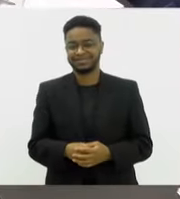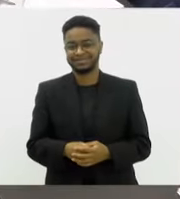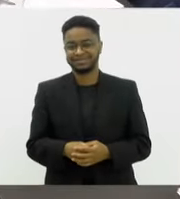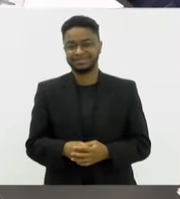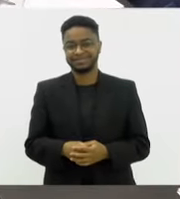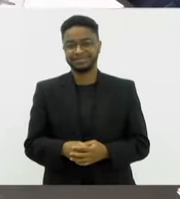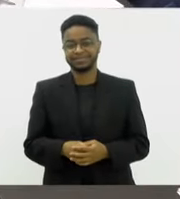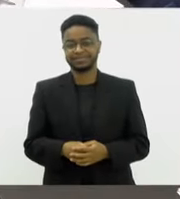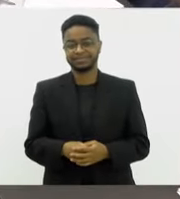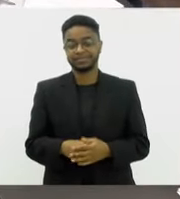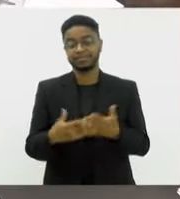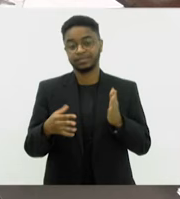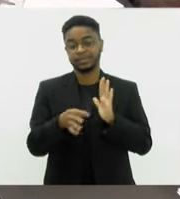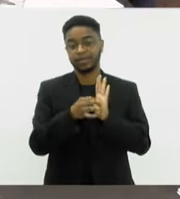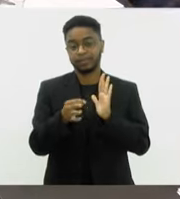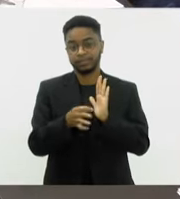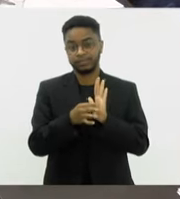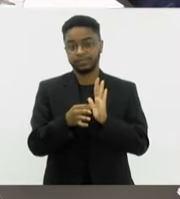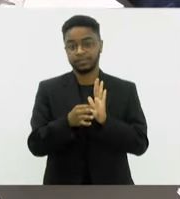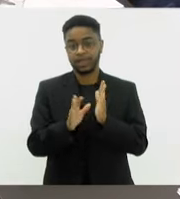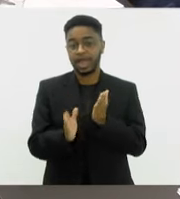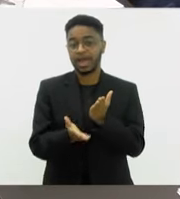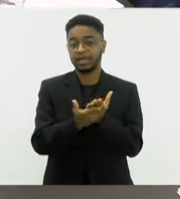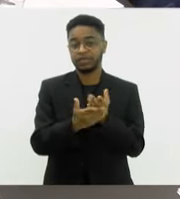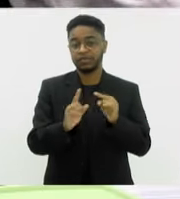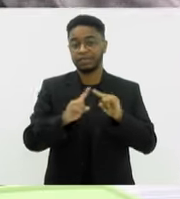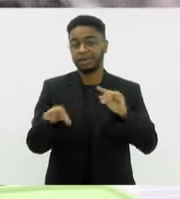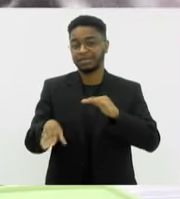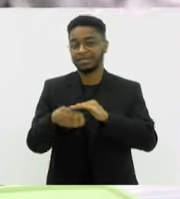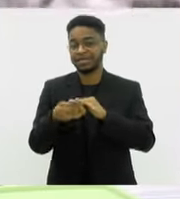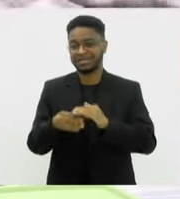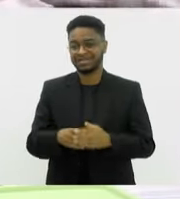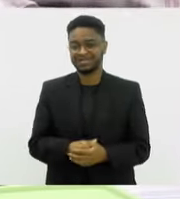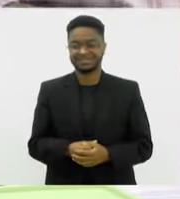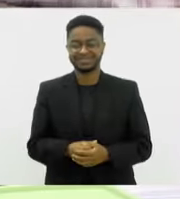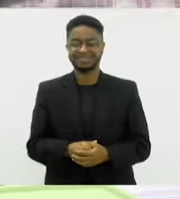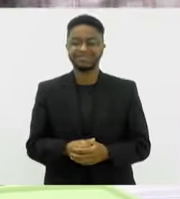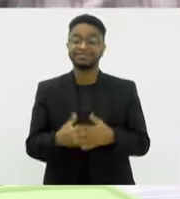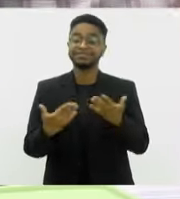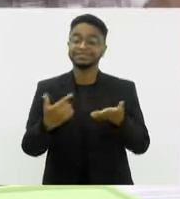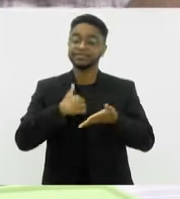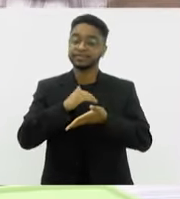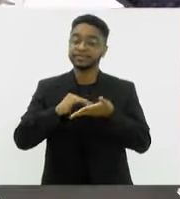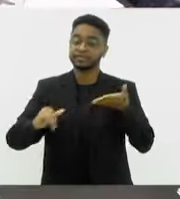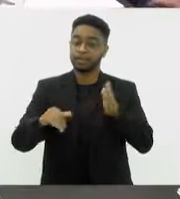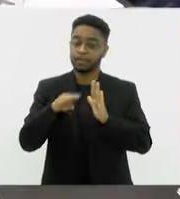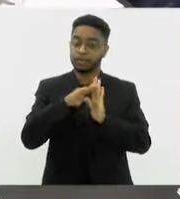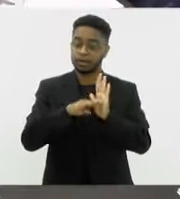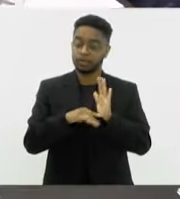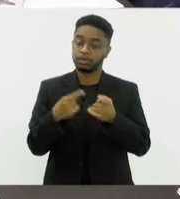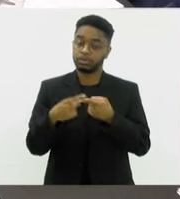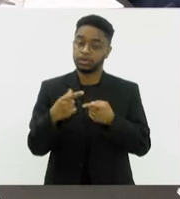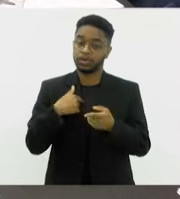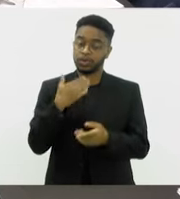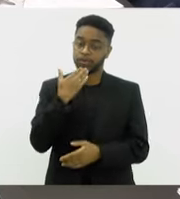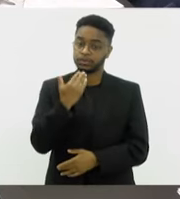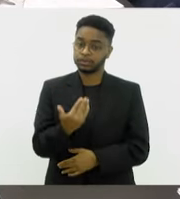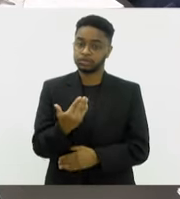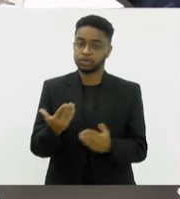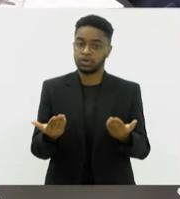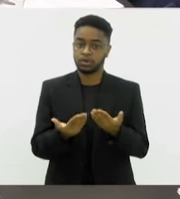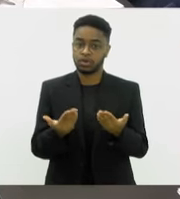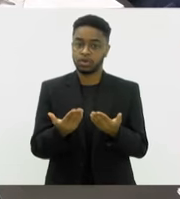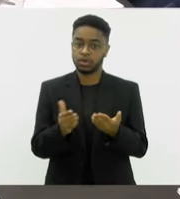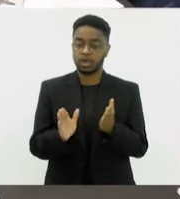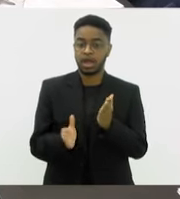Então, o parecer é para o arquivo com emenda. Então vou retirar de pauta porque estou pedindo